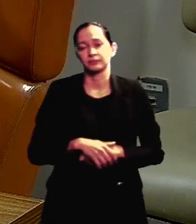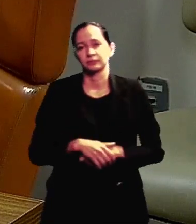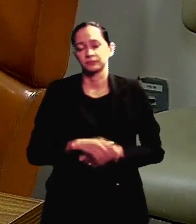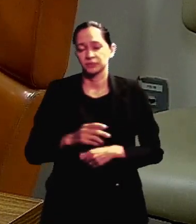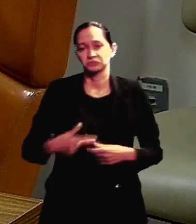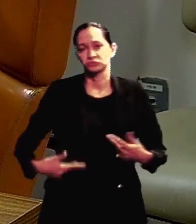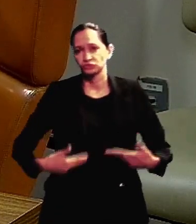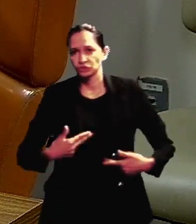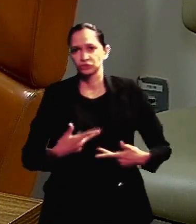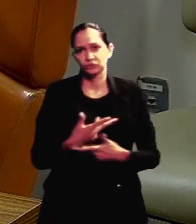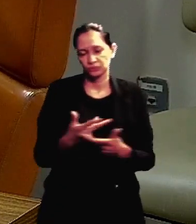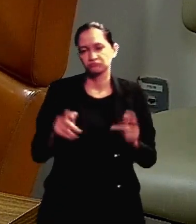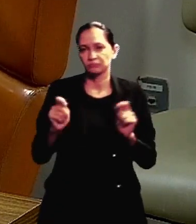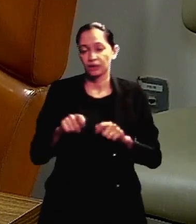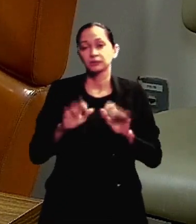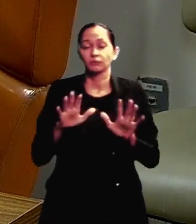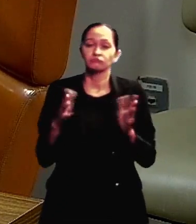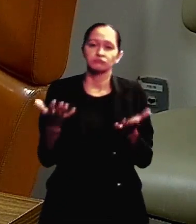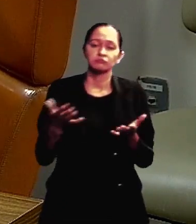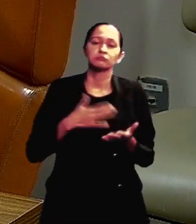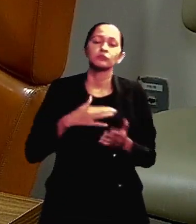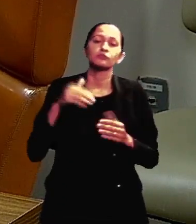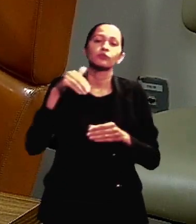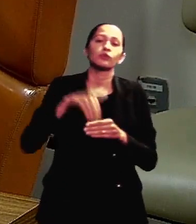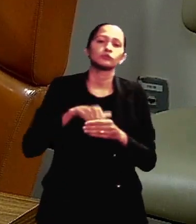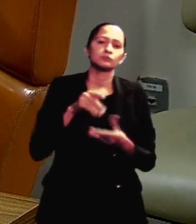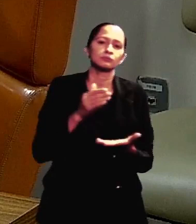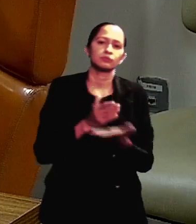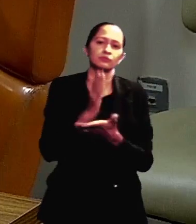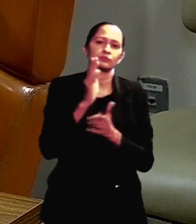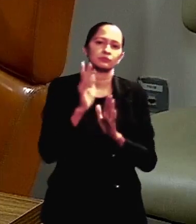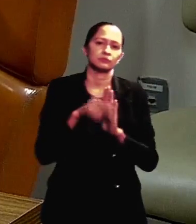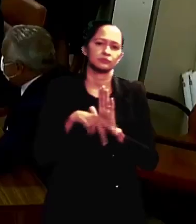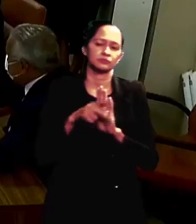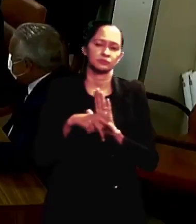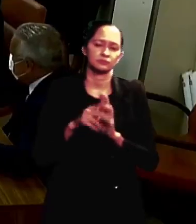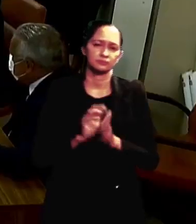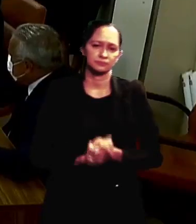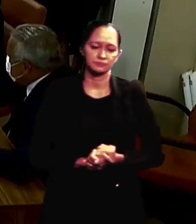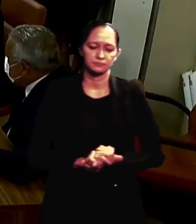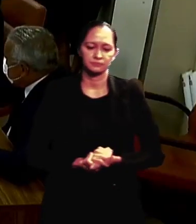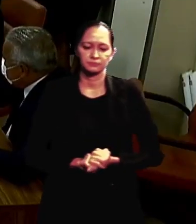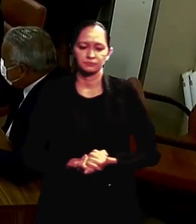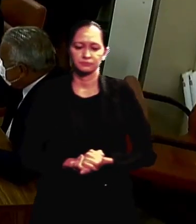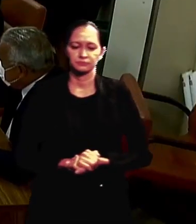fazer esse tratamento. Então, meu voto separado é pela aprovação.